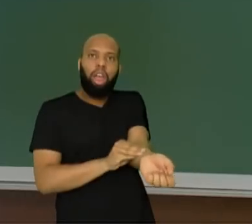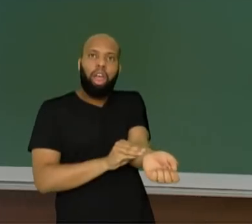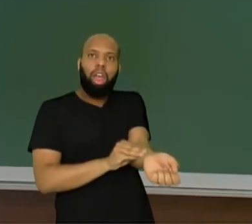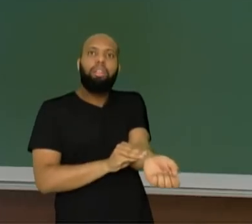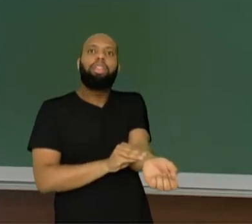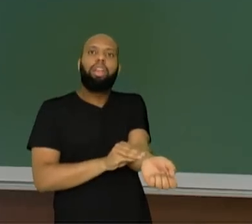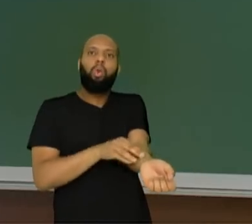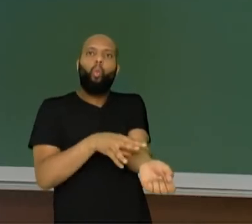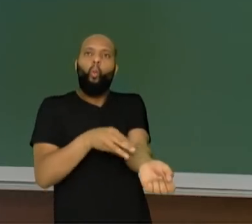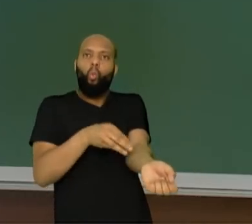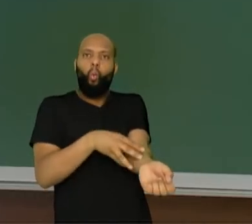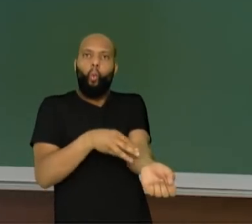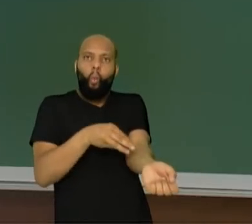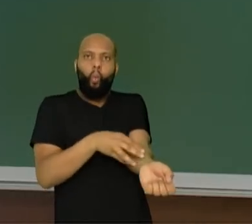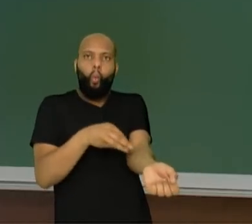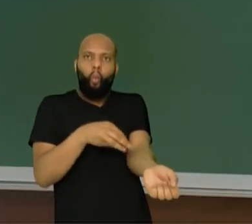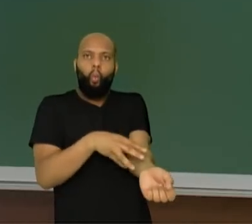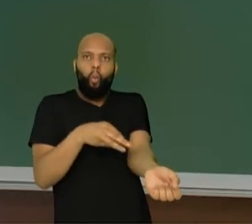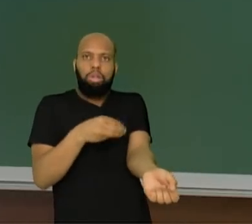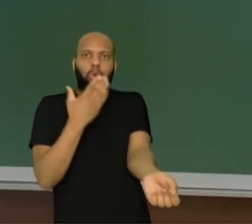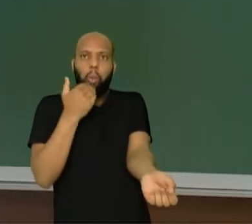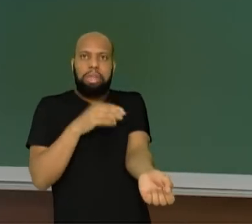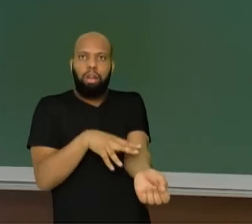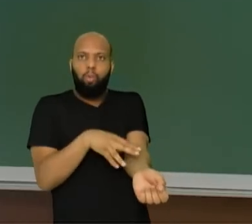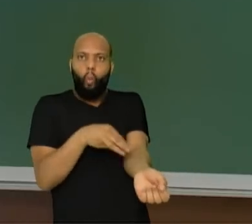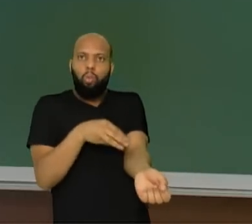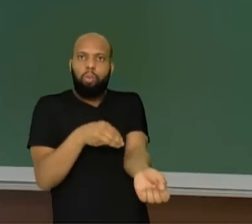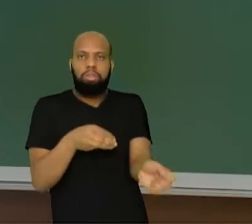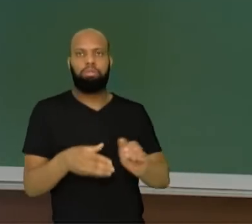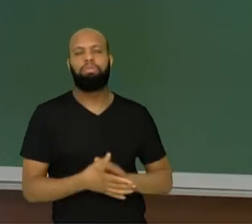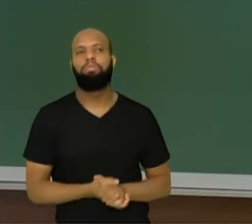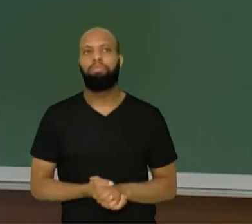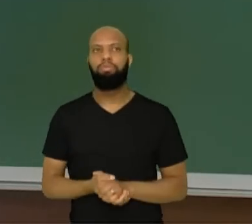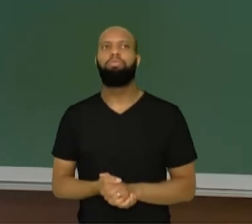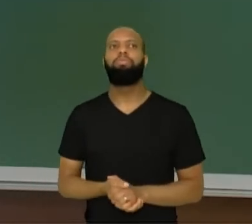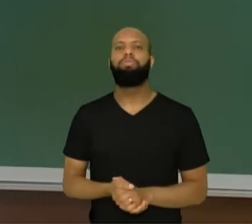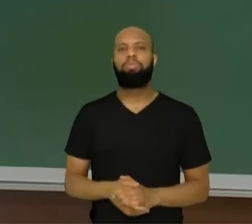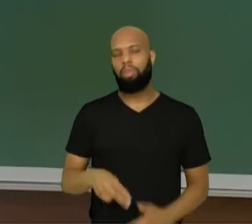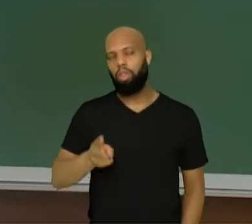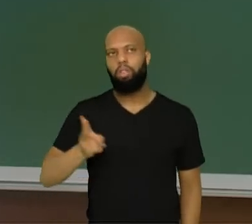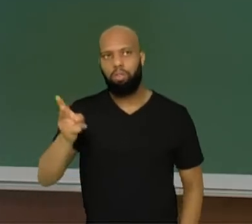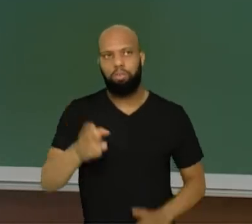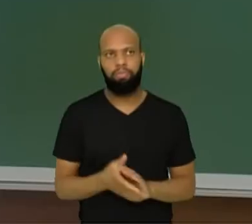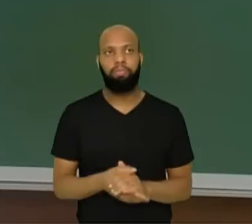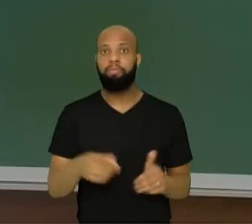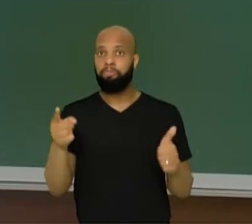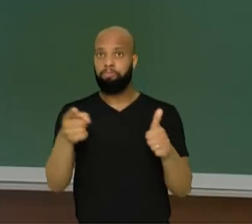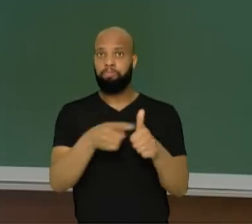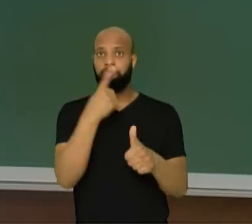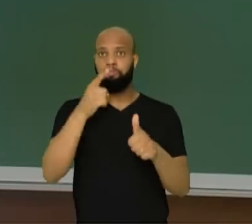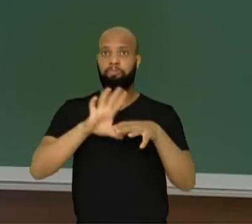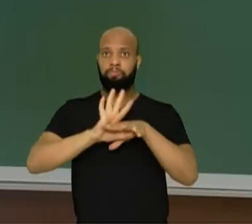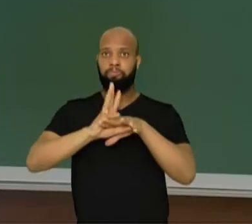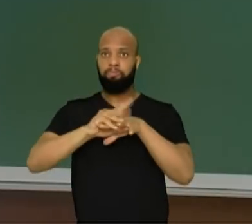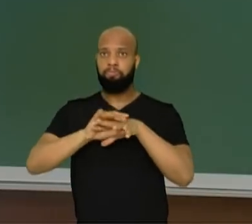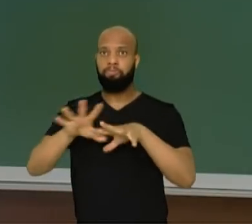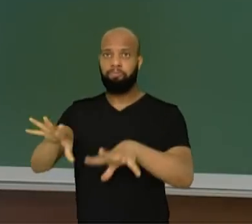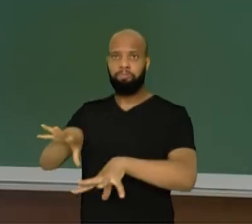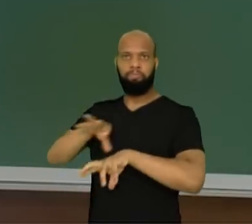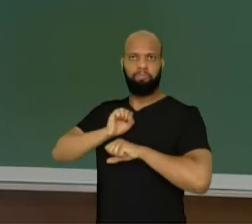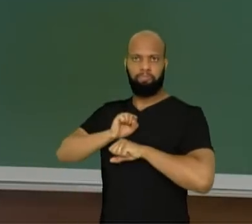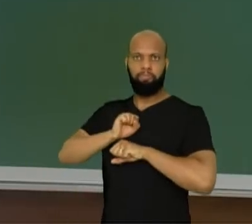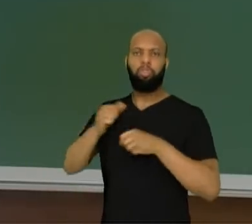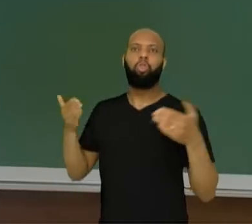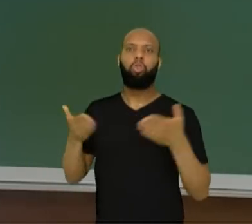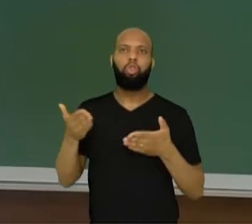alimentar do ser que ele está parasitando. A gente vai falar sobre isso na aula de hoje. Falando adiante, primeira doença que nós vamos